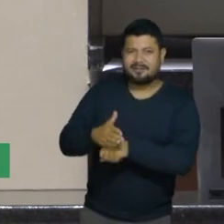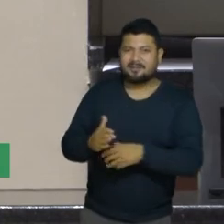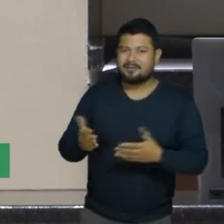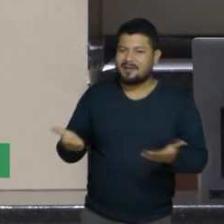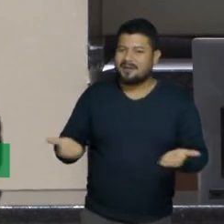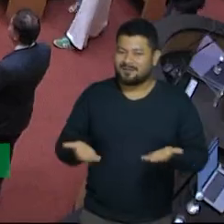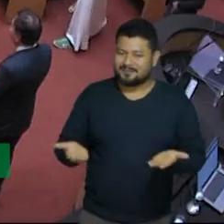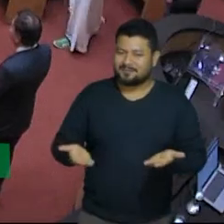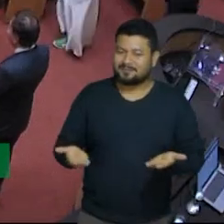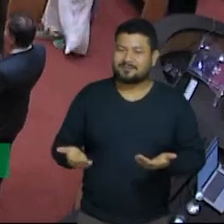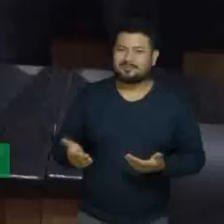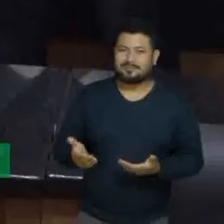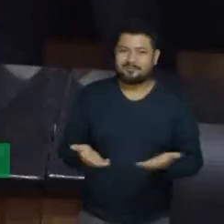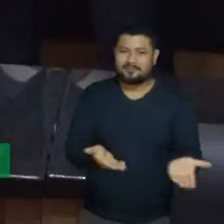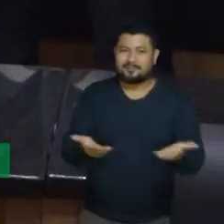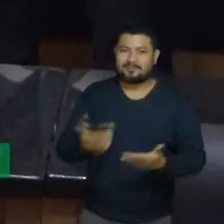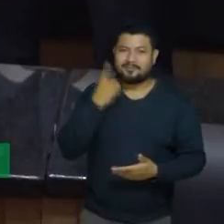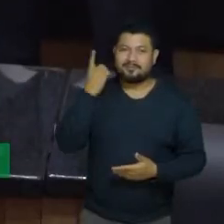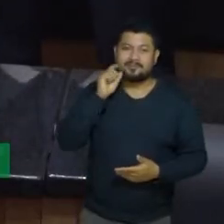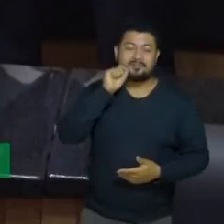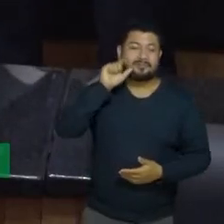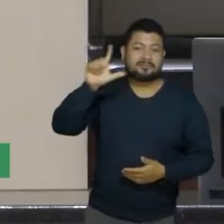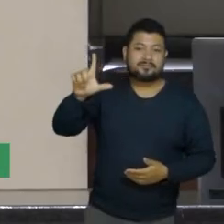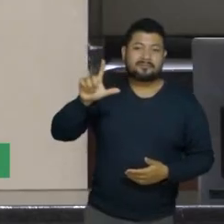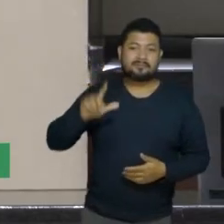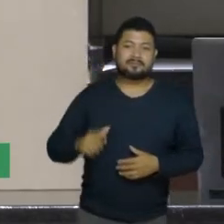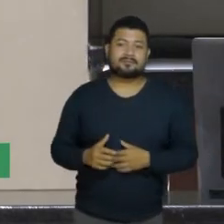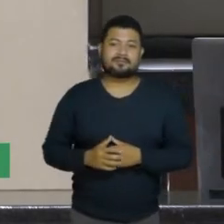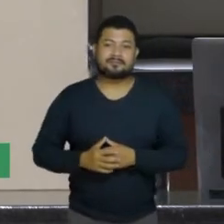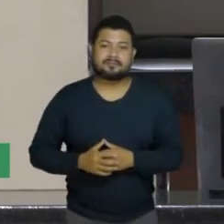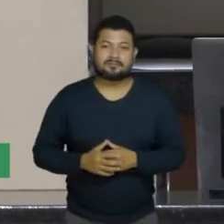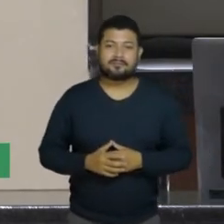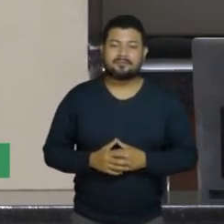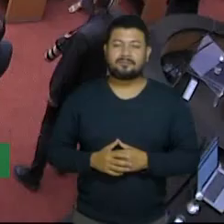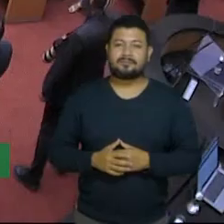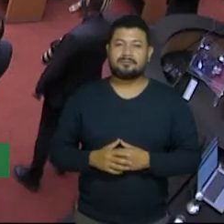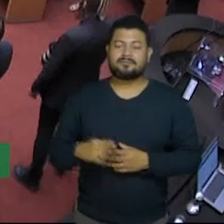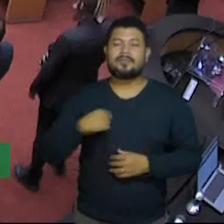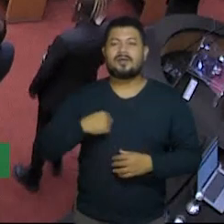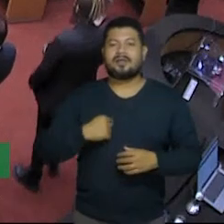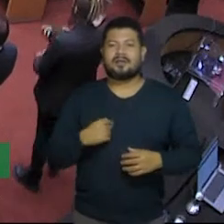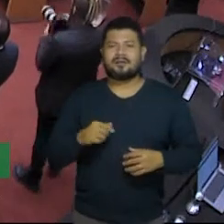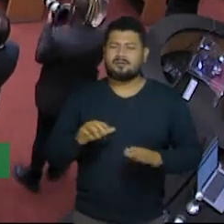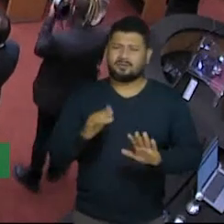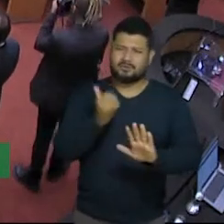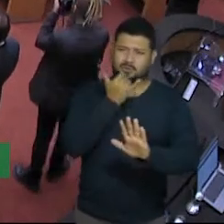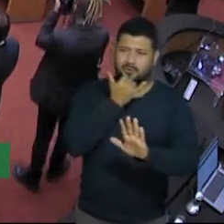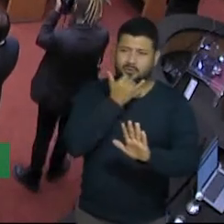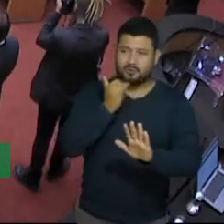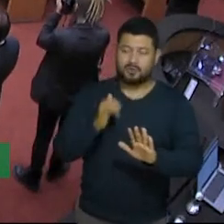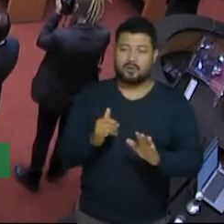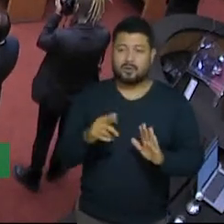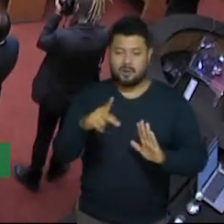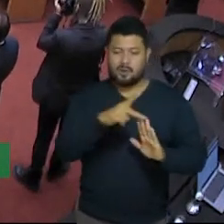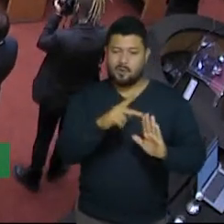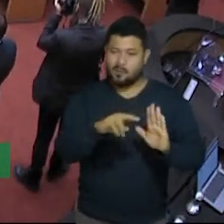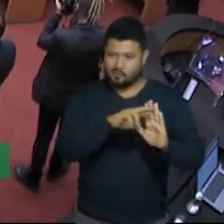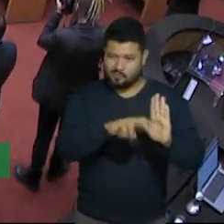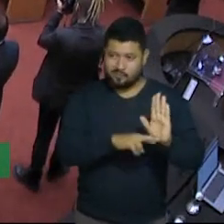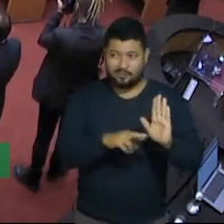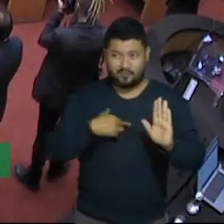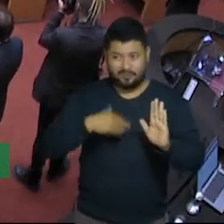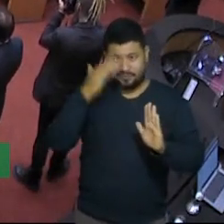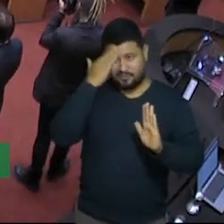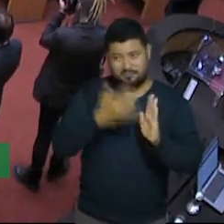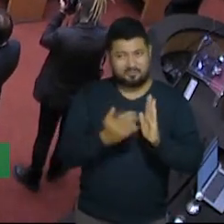Lunelli. Presidente, me perdoe quebrar o protocolo só um pouquinho. Eu estava discutindo com o Lucas, que acho que foi uma provocação, porque ele disse